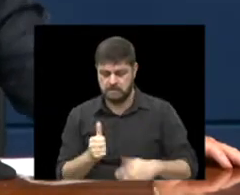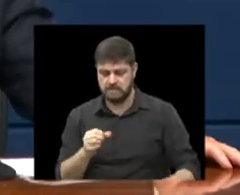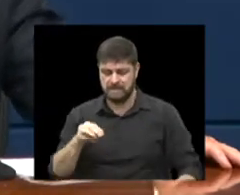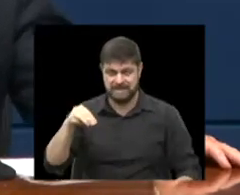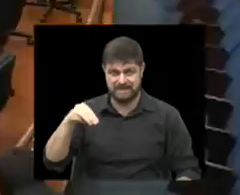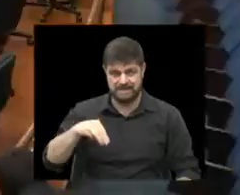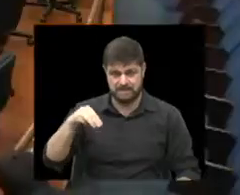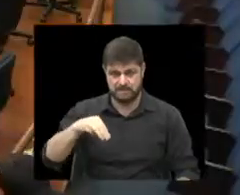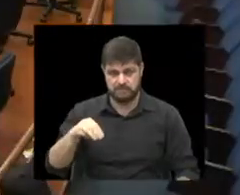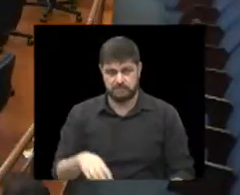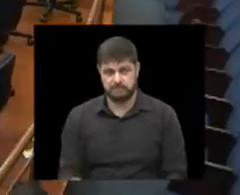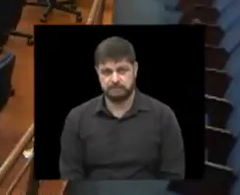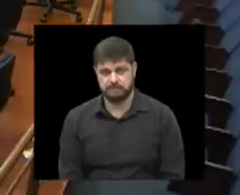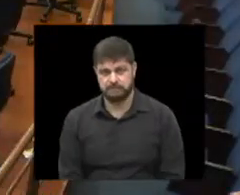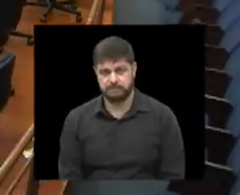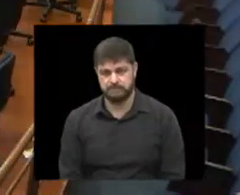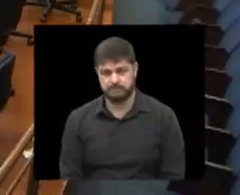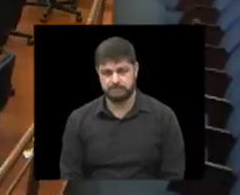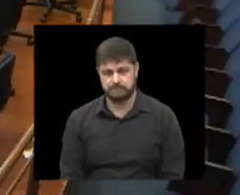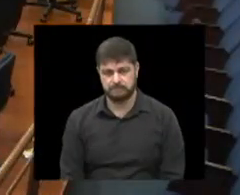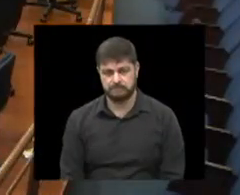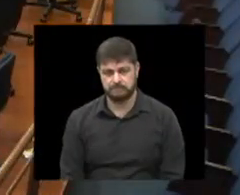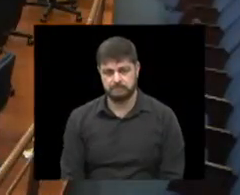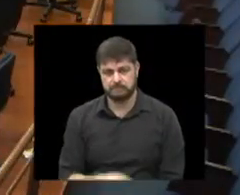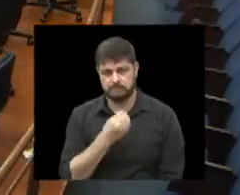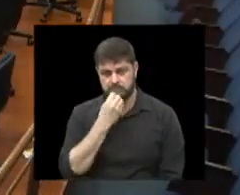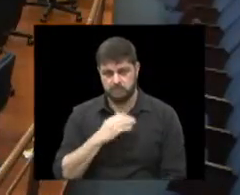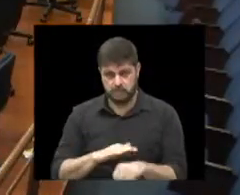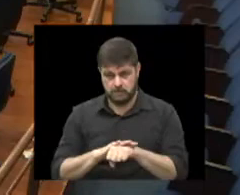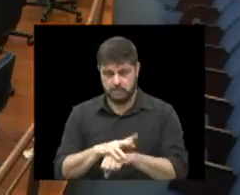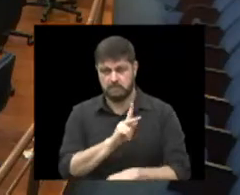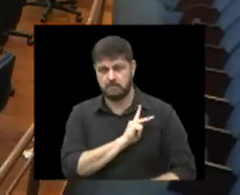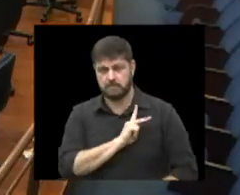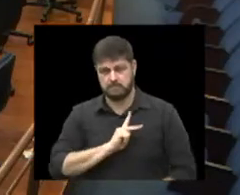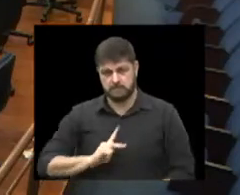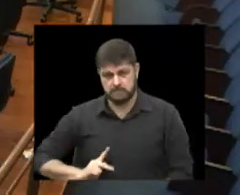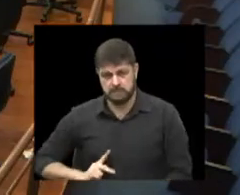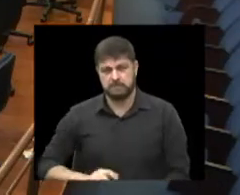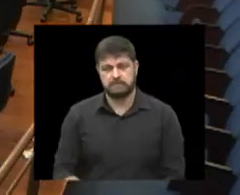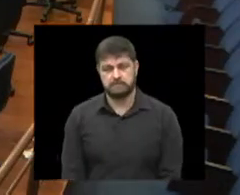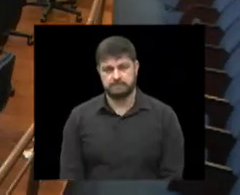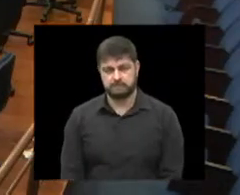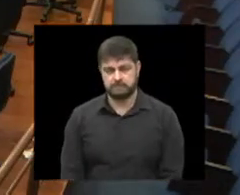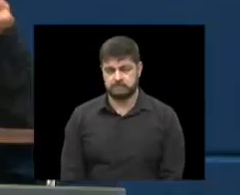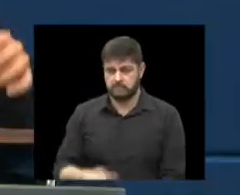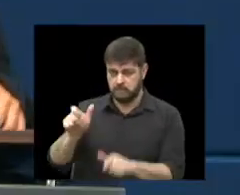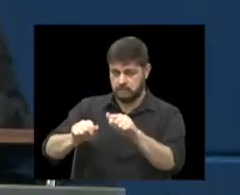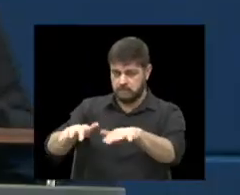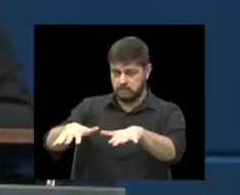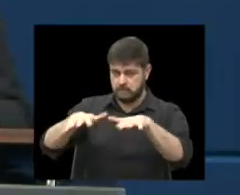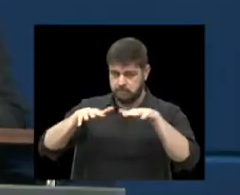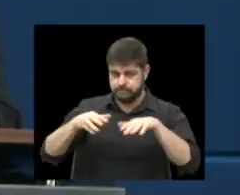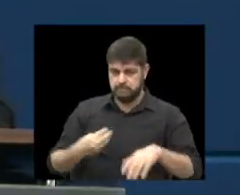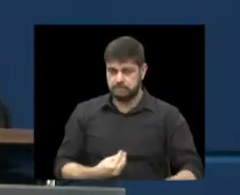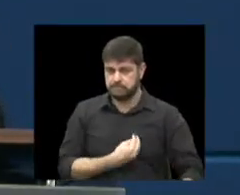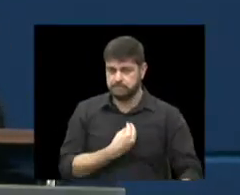minutos, vereadora. Boa noite, senhor presidente. Boa noite ao público aqui